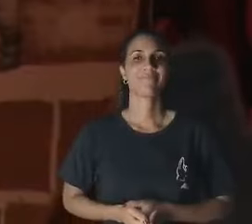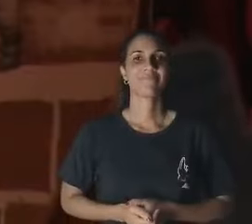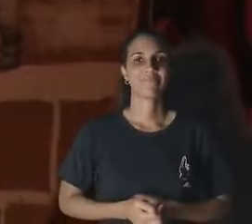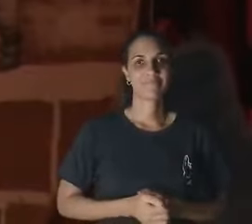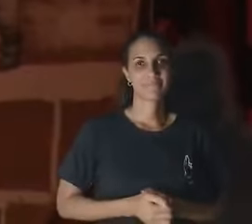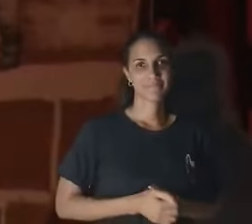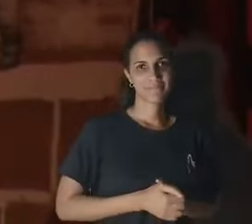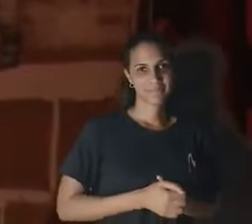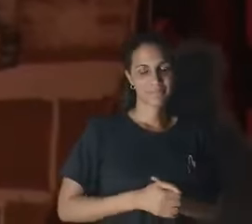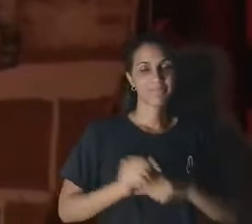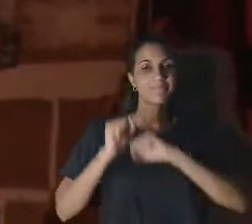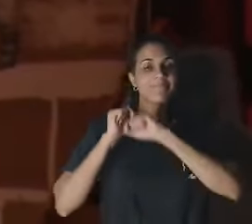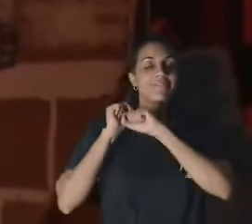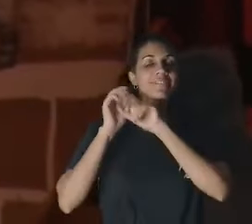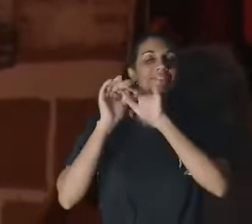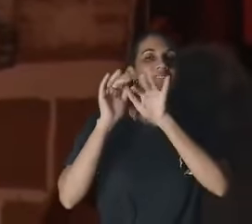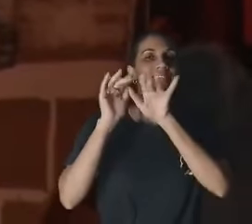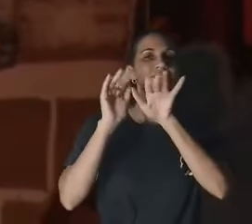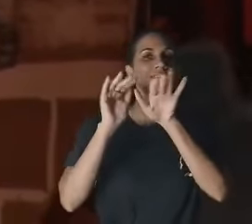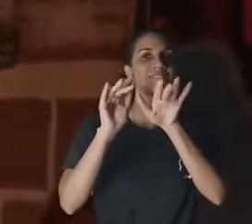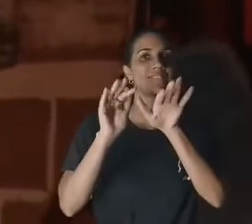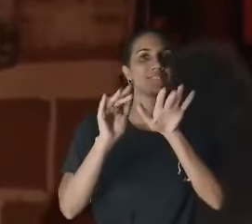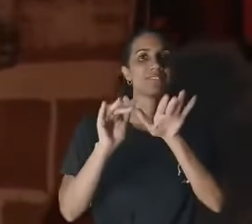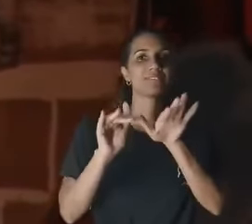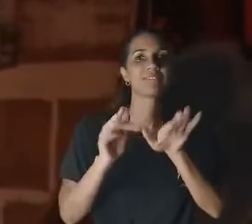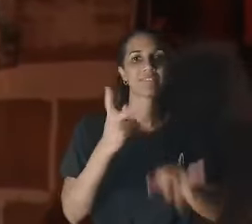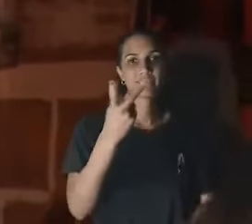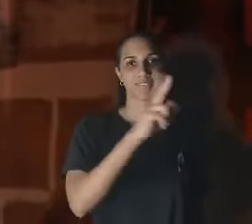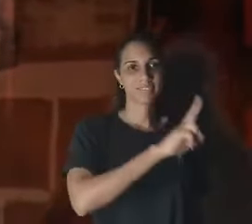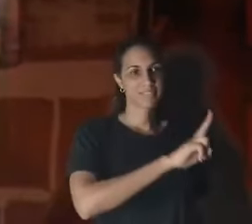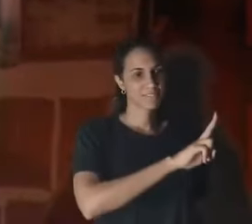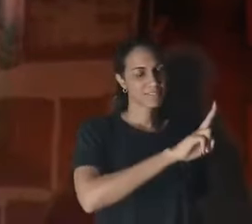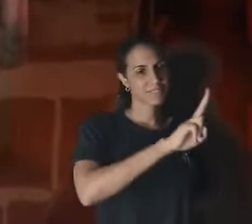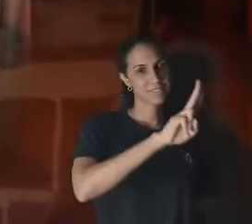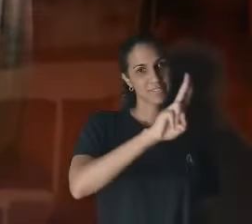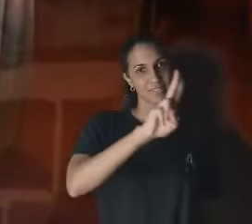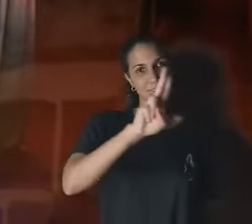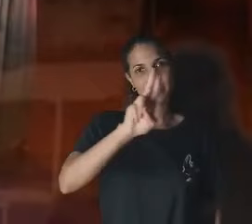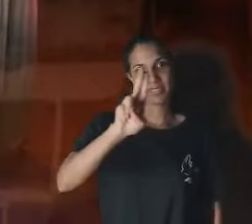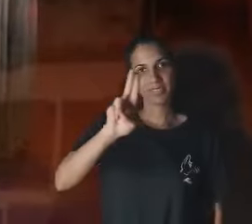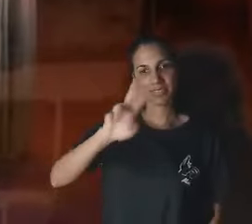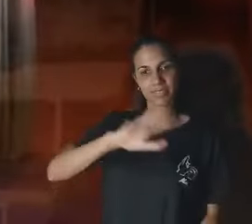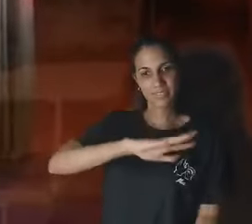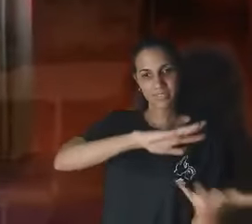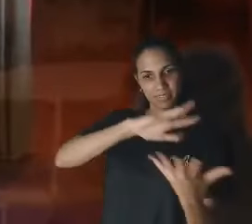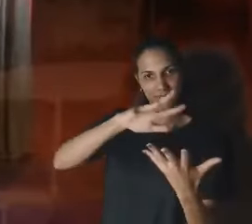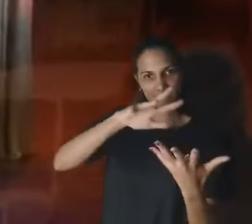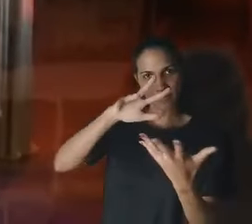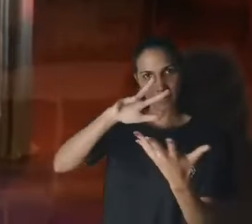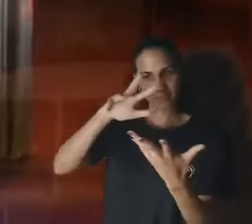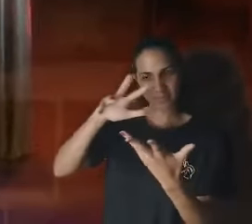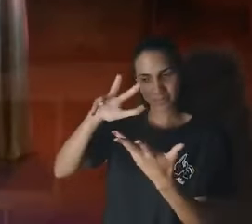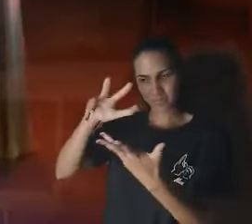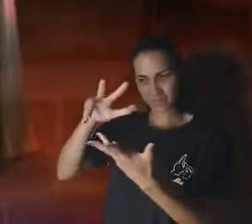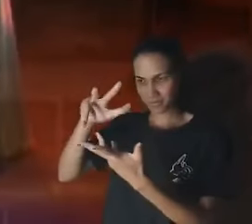bendito é o teu nome em toda a terra.